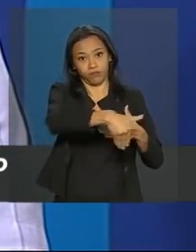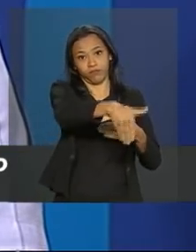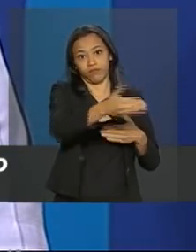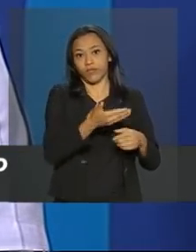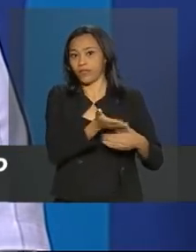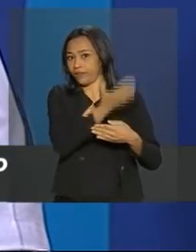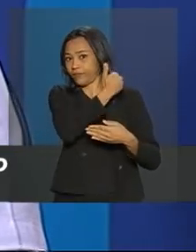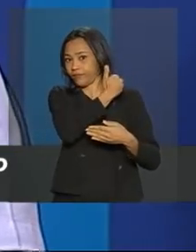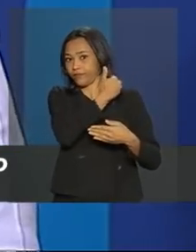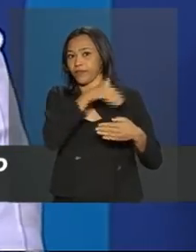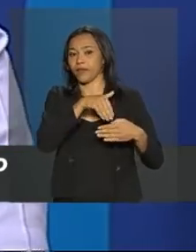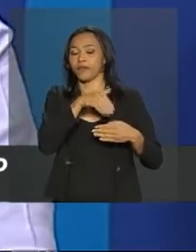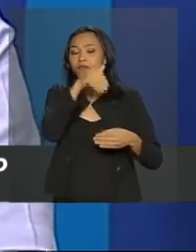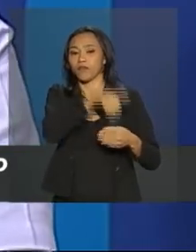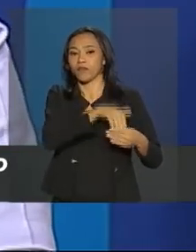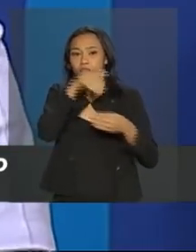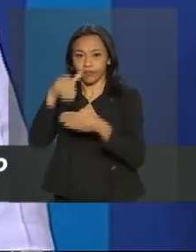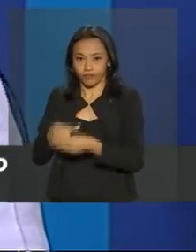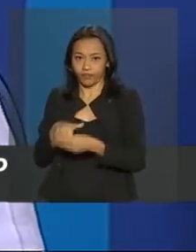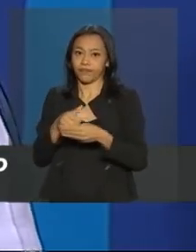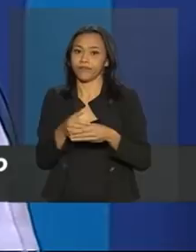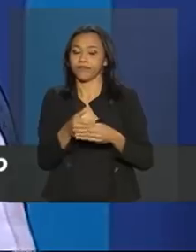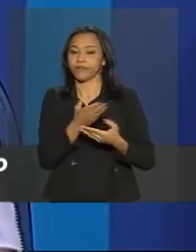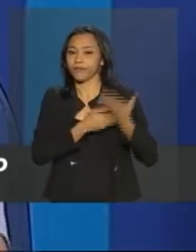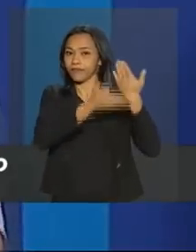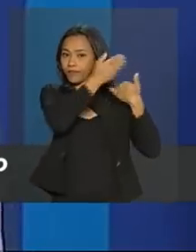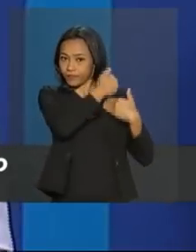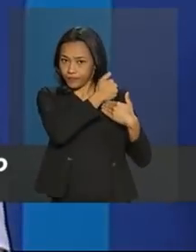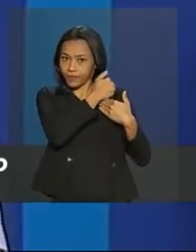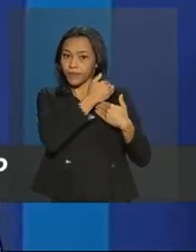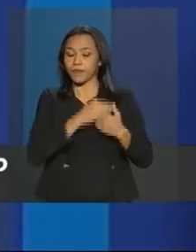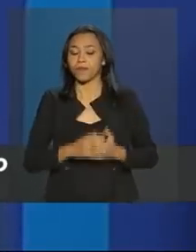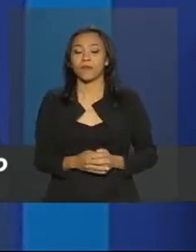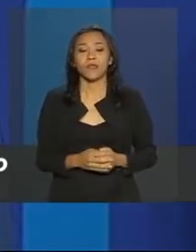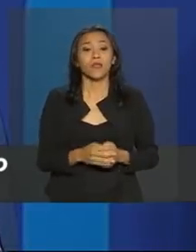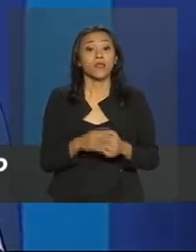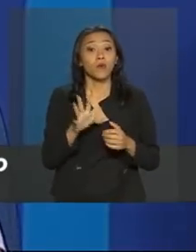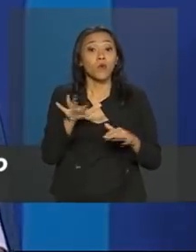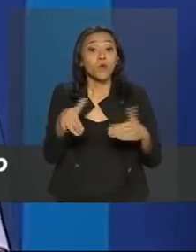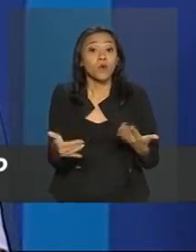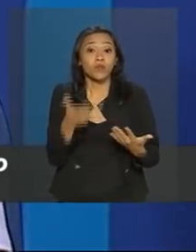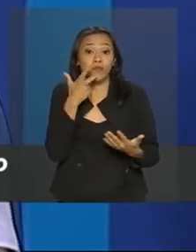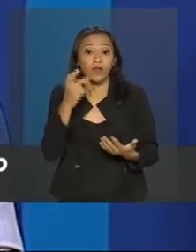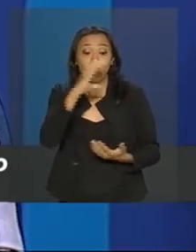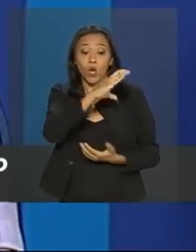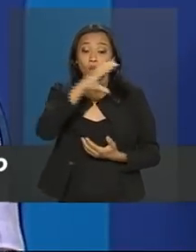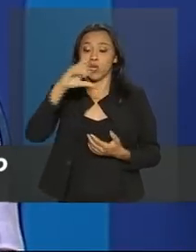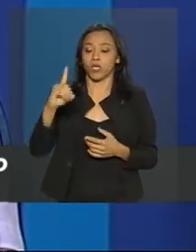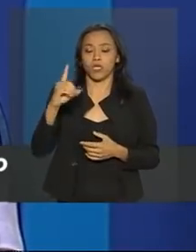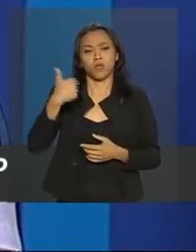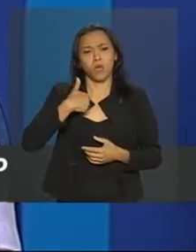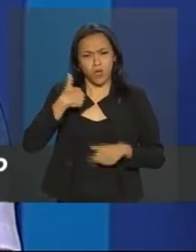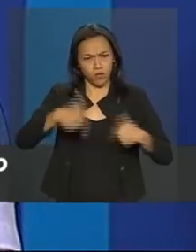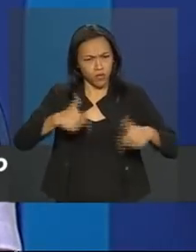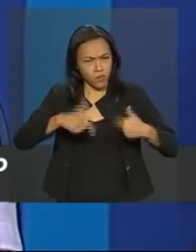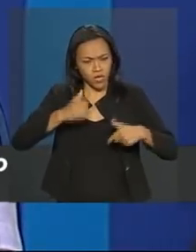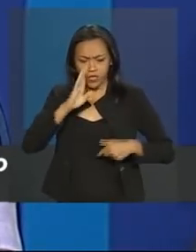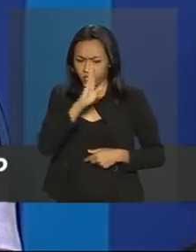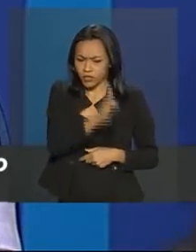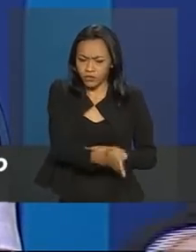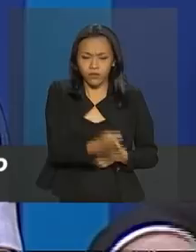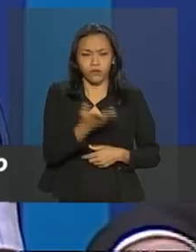têm grande semelhança quando nós falamos em termos de coordenação trabalhei direto